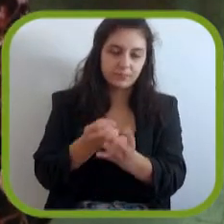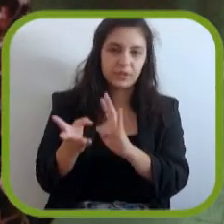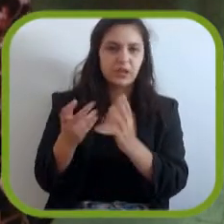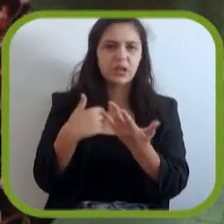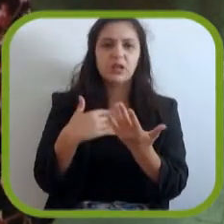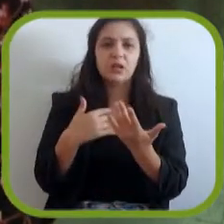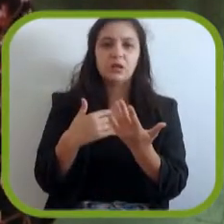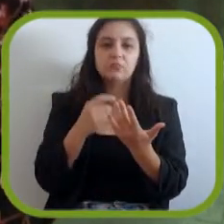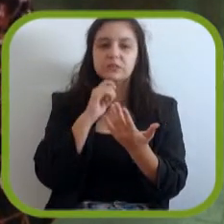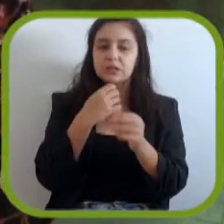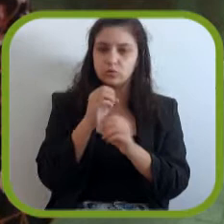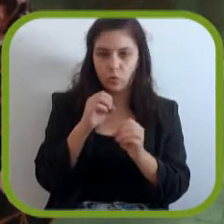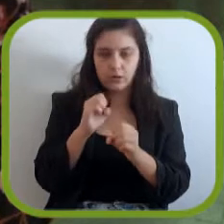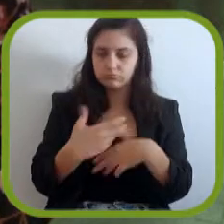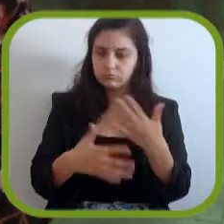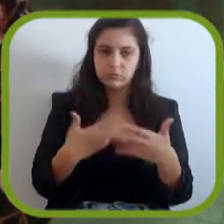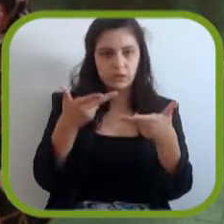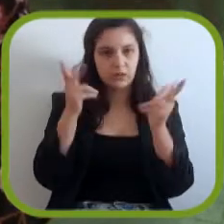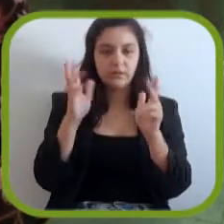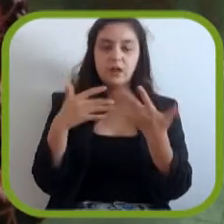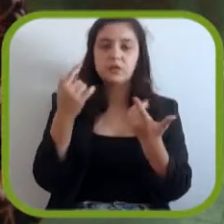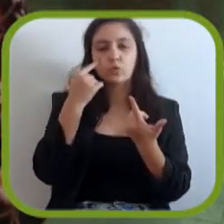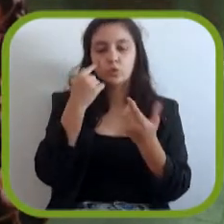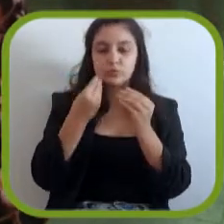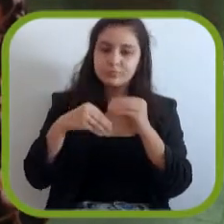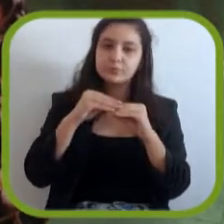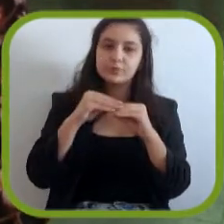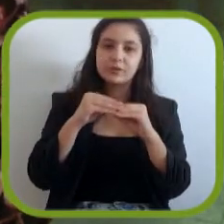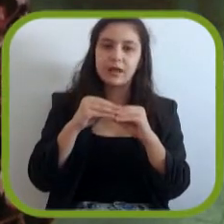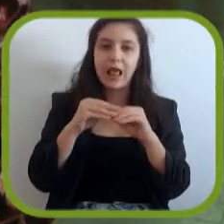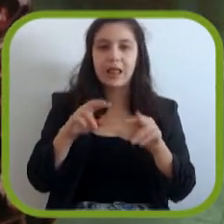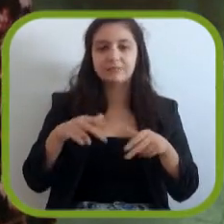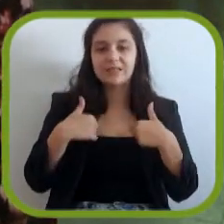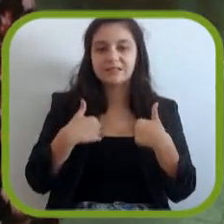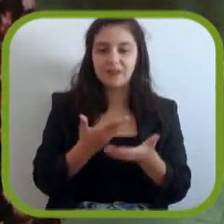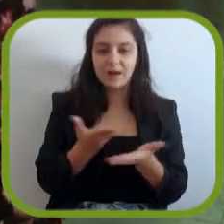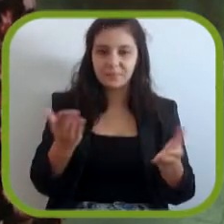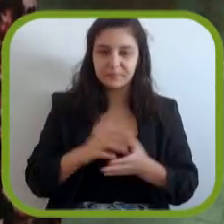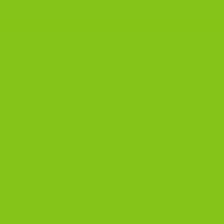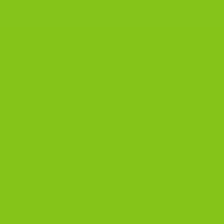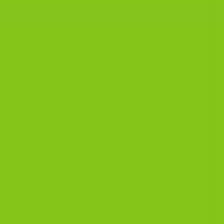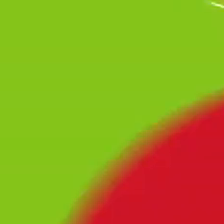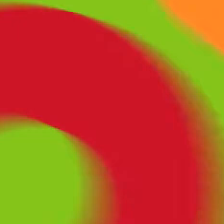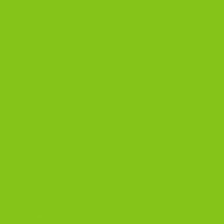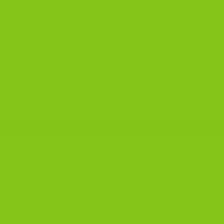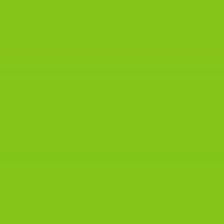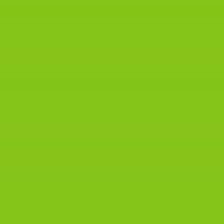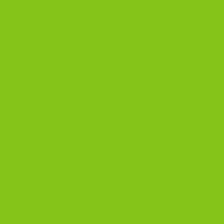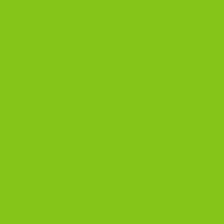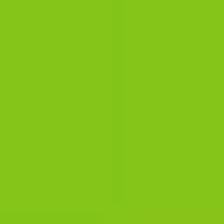o preconceito, e fazem-no sem tabus. Vamos então agora conhecer um pouco mais acerca desta iniciativa.